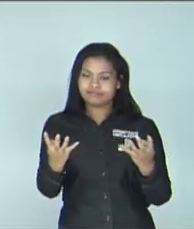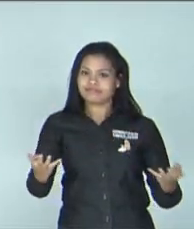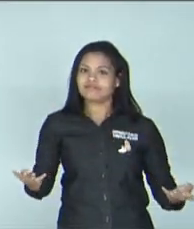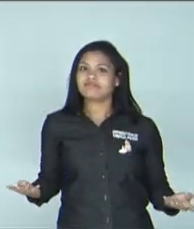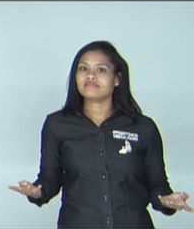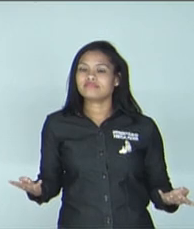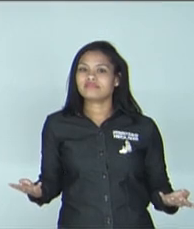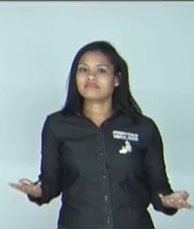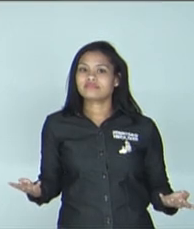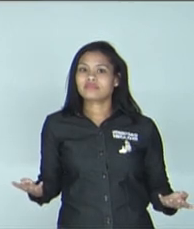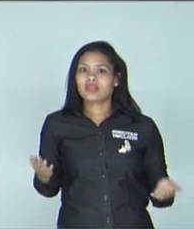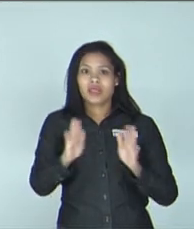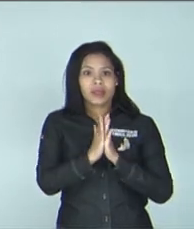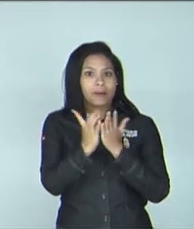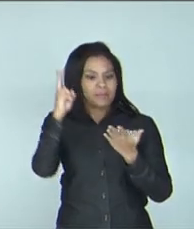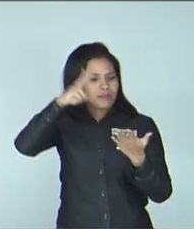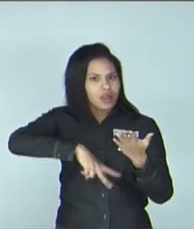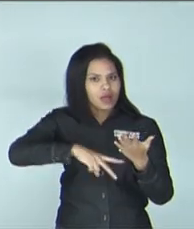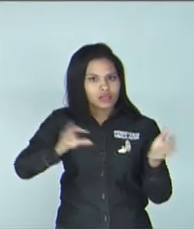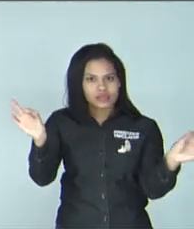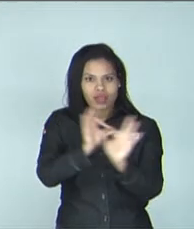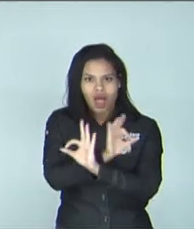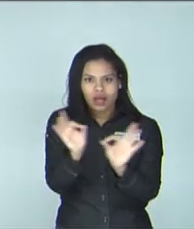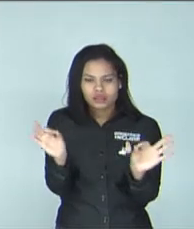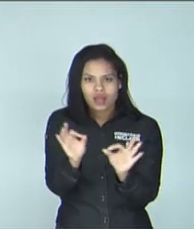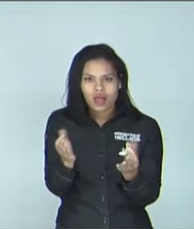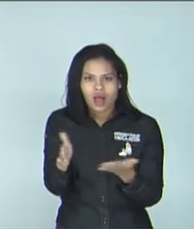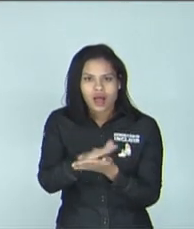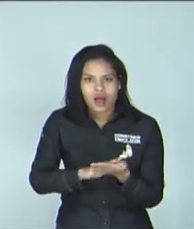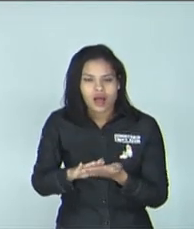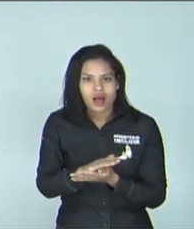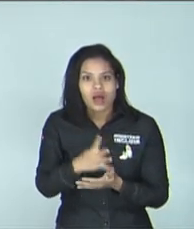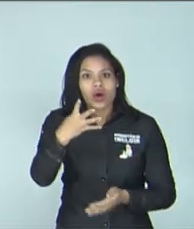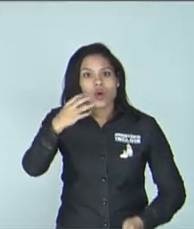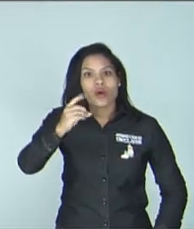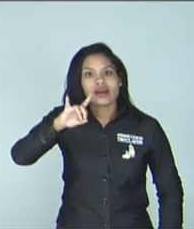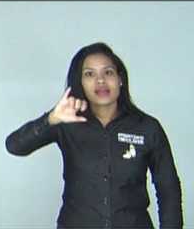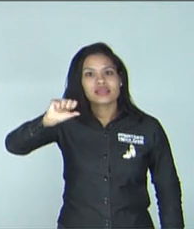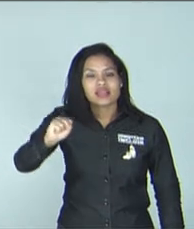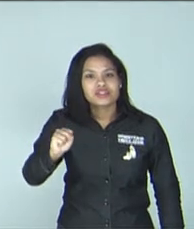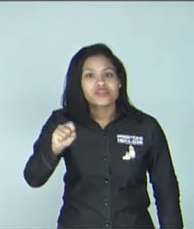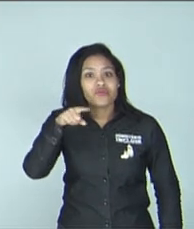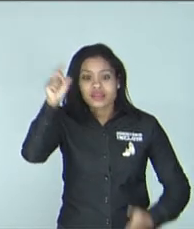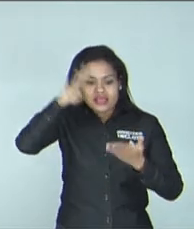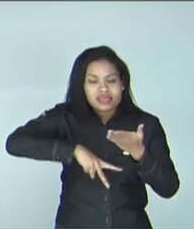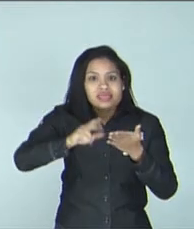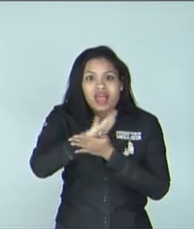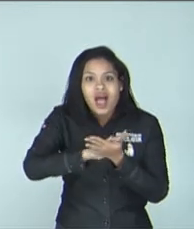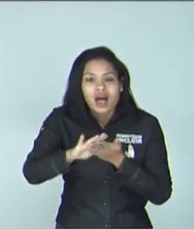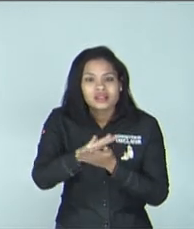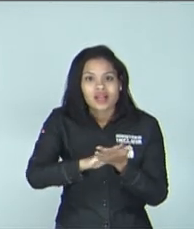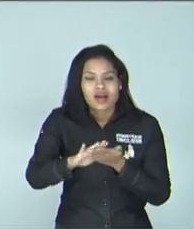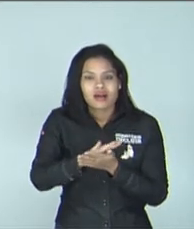oi e aí você também não leu nada de bíblia e tem 40 dias você não leu 40 página da bíblia ou seja você não